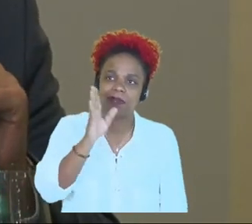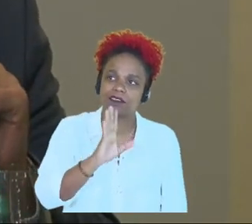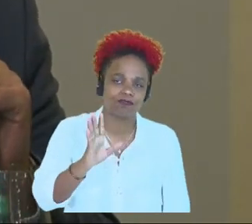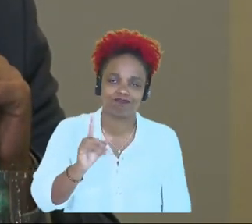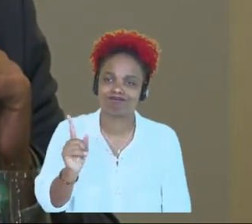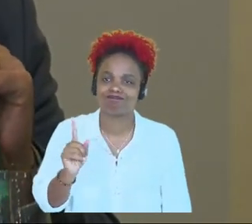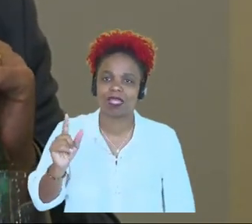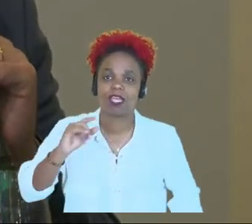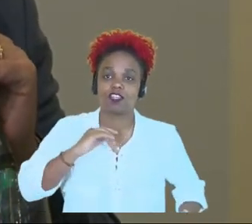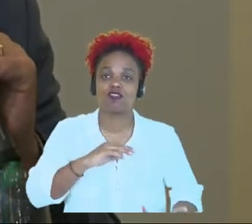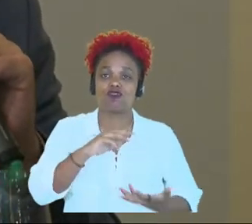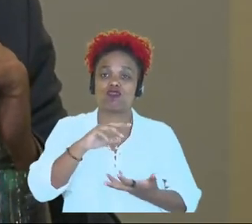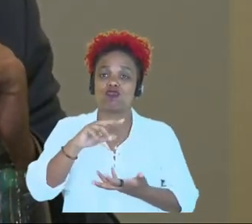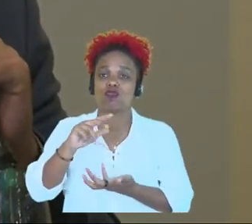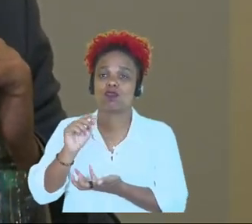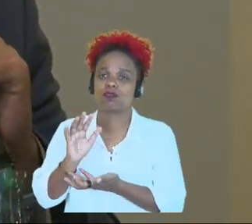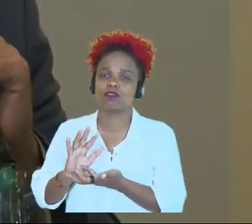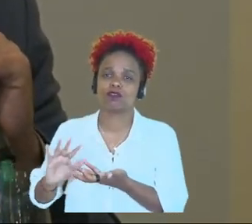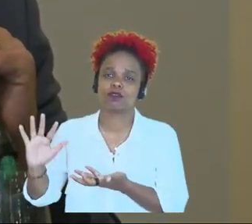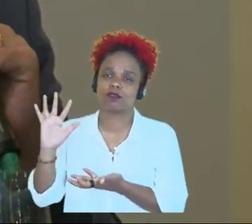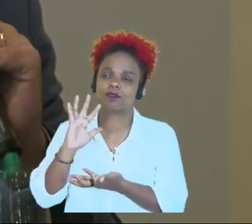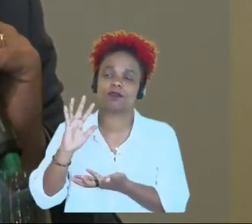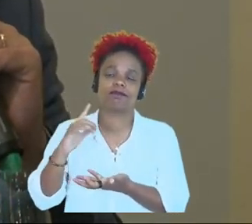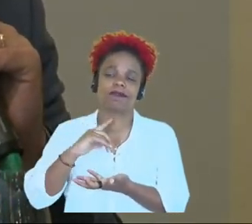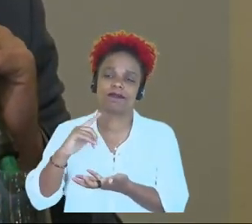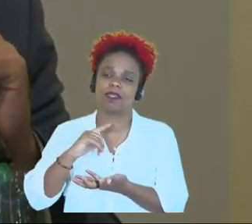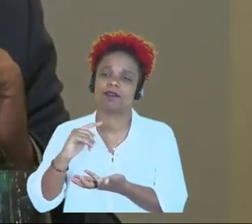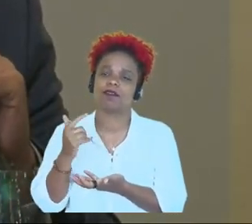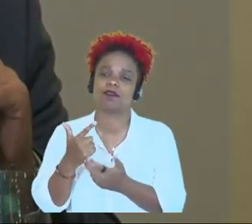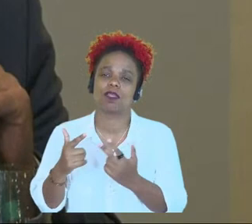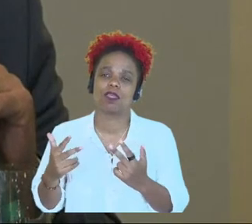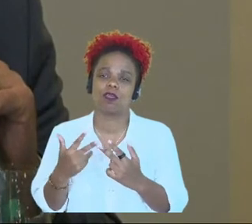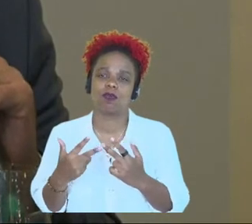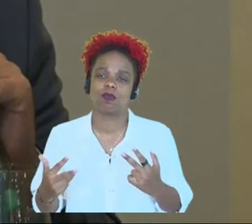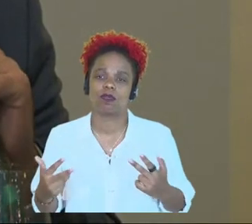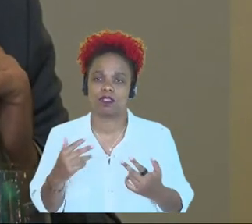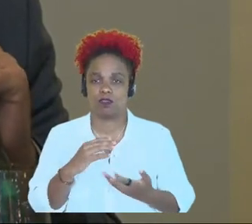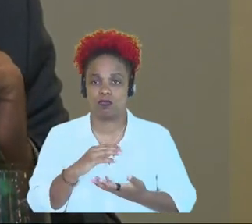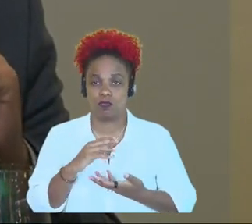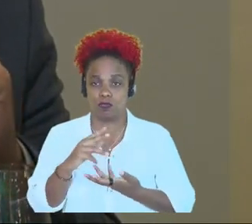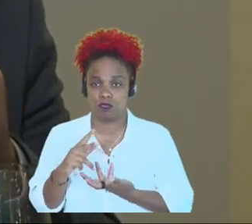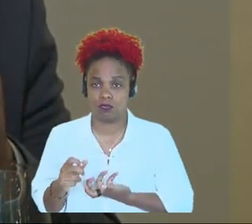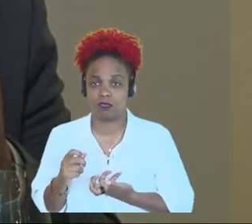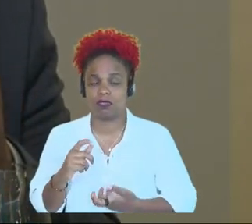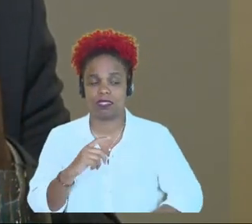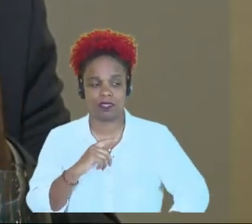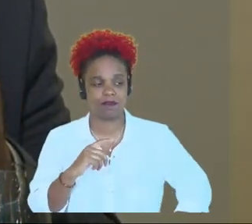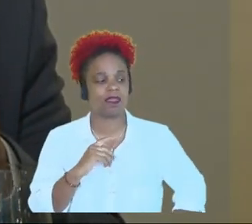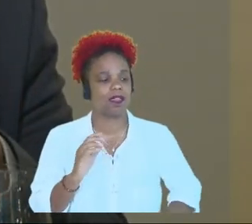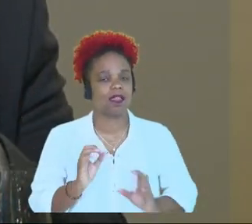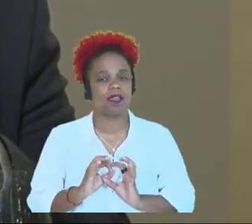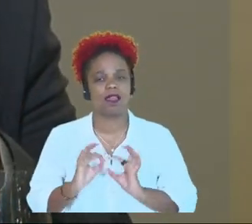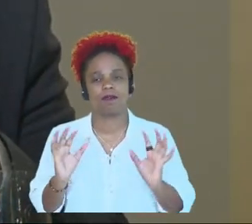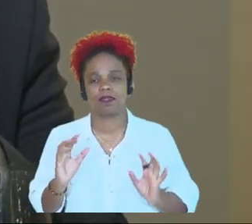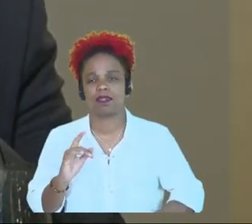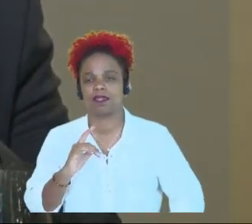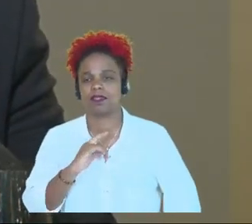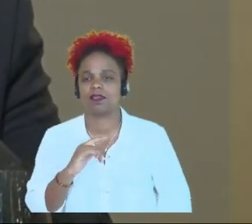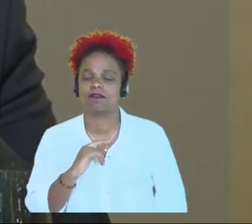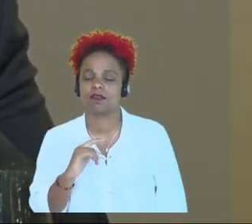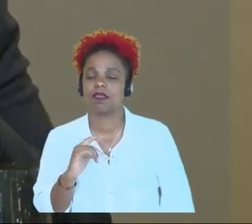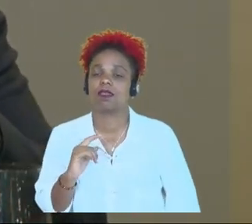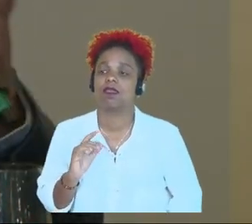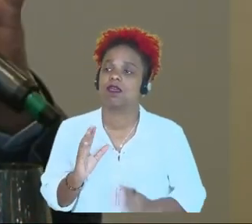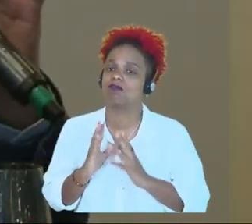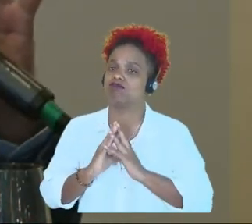global. Isso tem a ver com mil coisas, inclusive com a situação econômica do mundo. A gente vê que as democracias começam a derreter